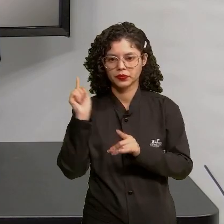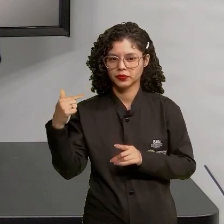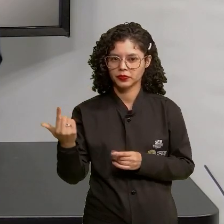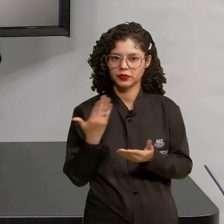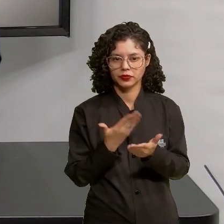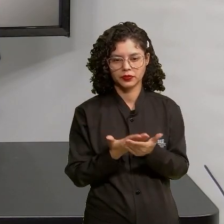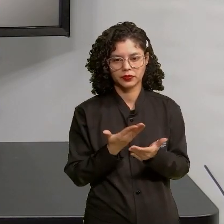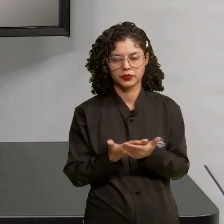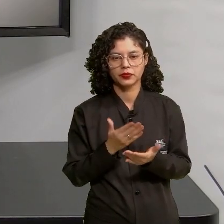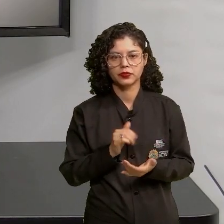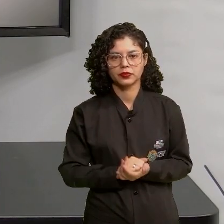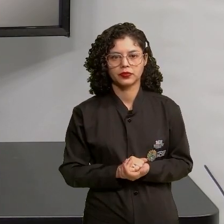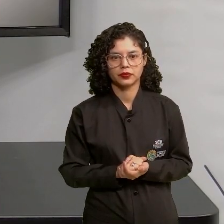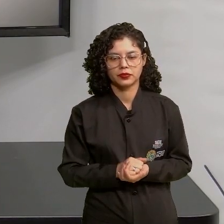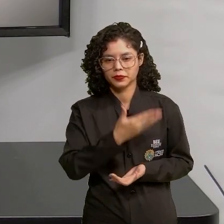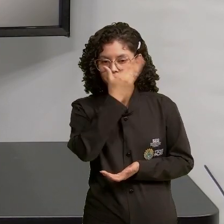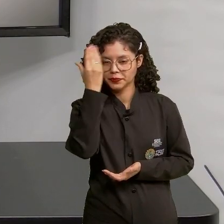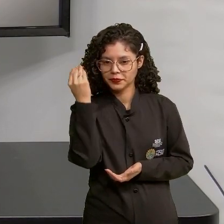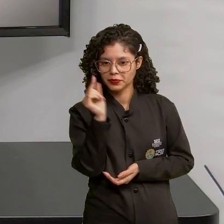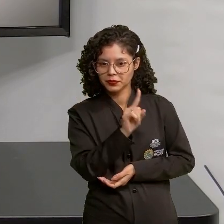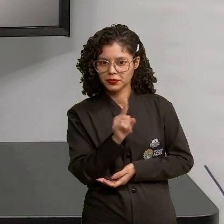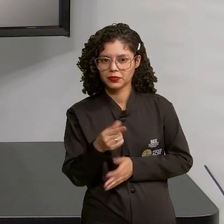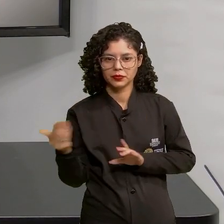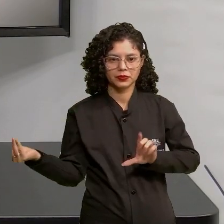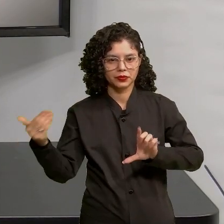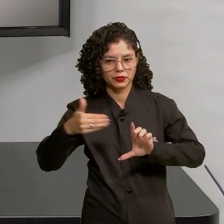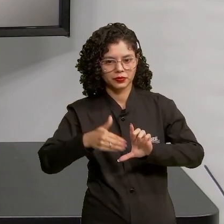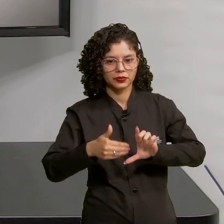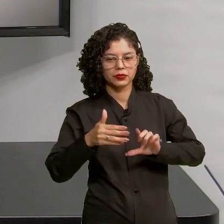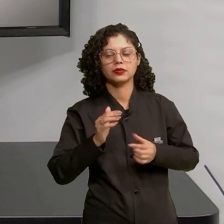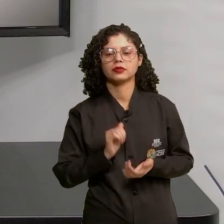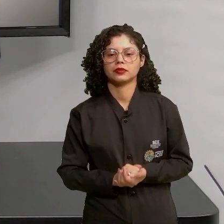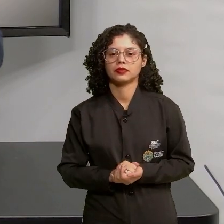nossas próximas aulas. Não esqueça de acessar a nossa